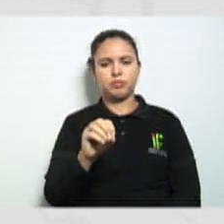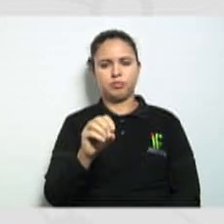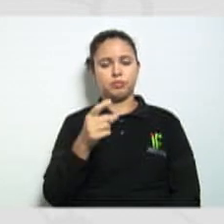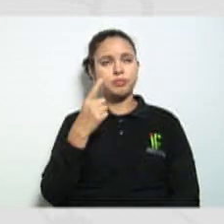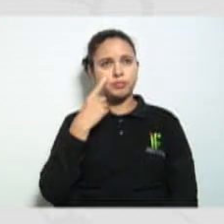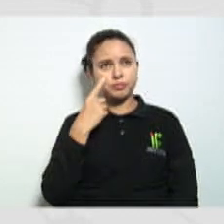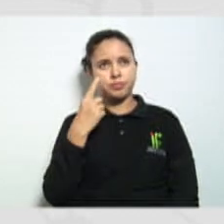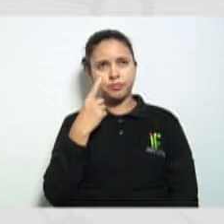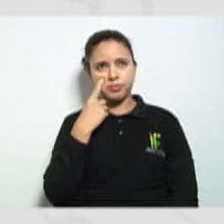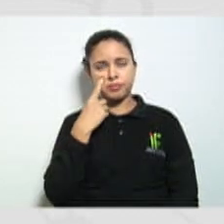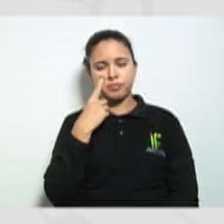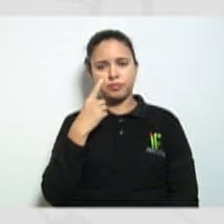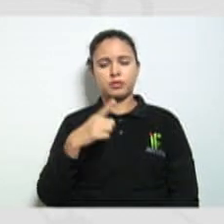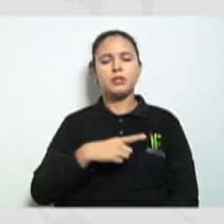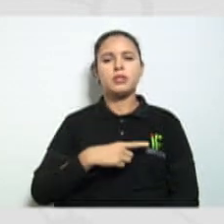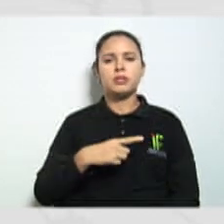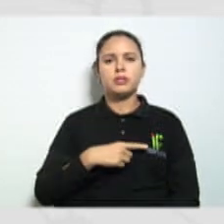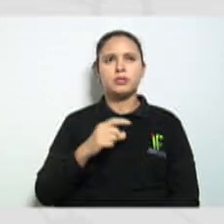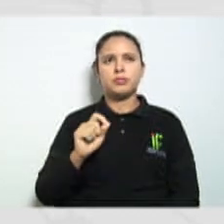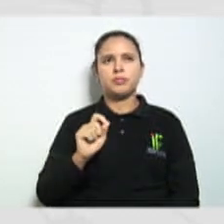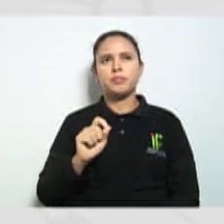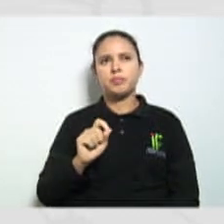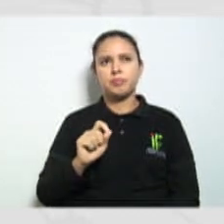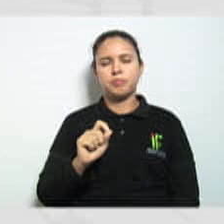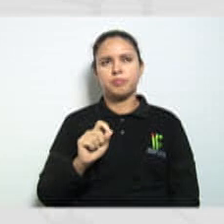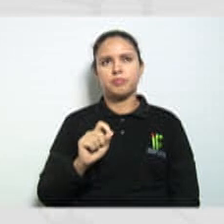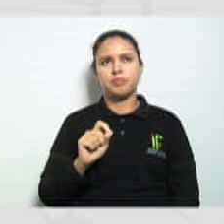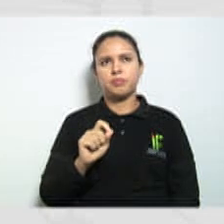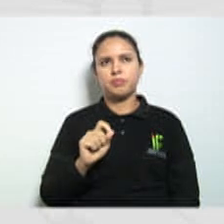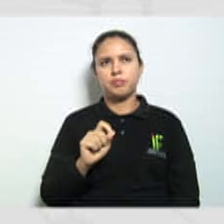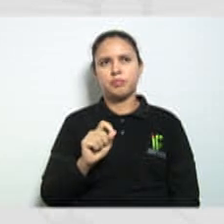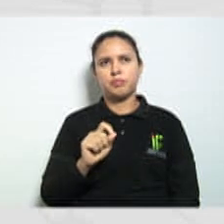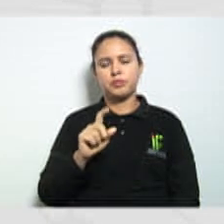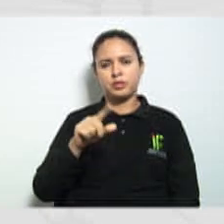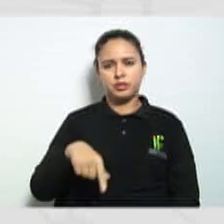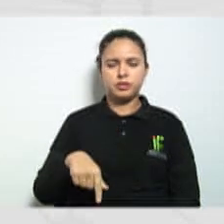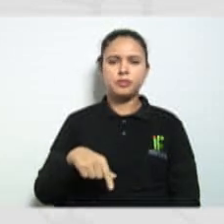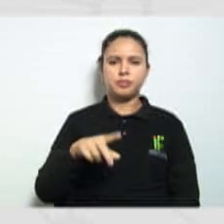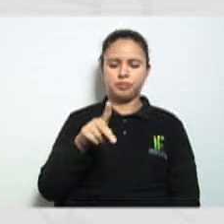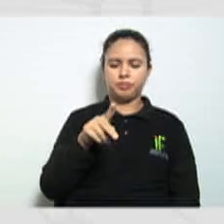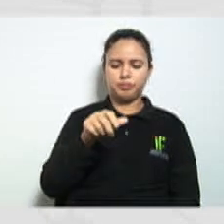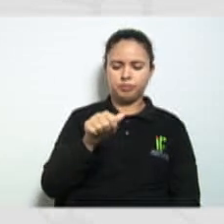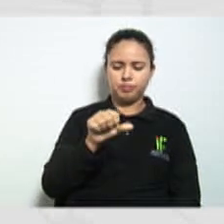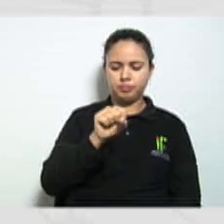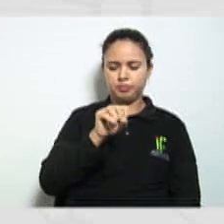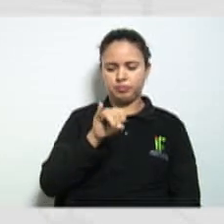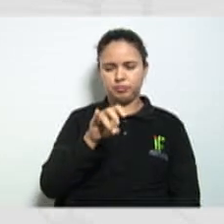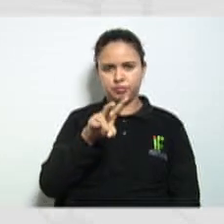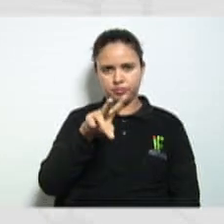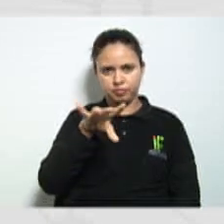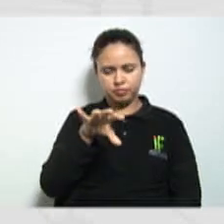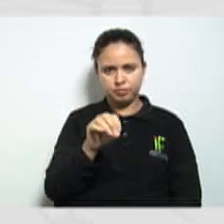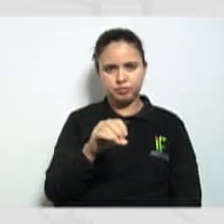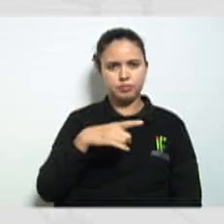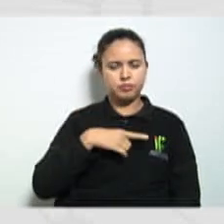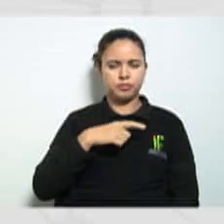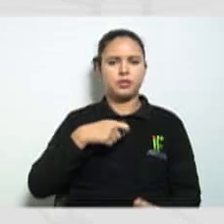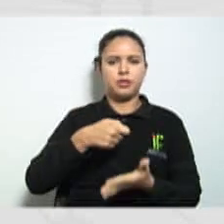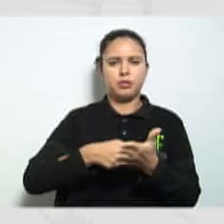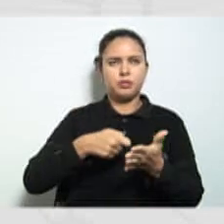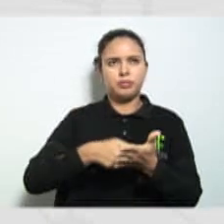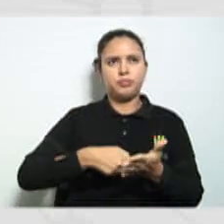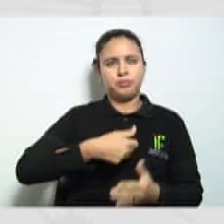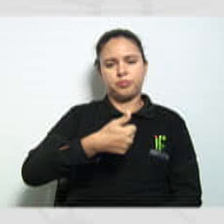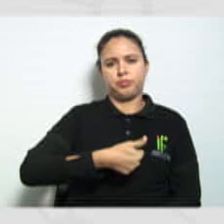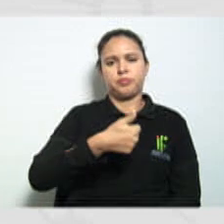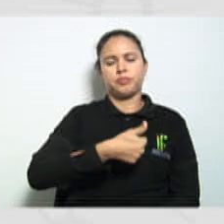patrimonial, então eu tenho aqui, esse ladinho aqui que vão ficar as minhas obrigações. Então, o que que eu tenho que aparece primeiro,